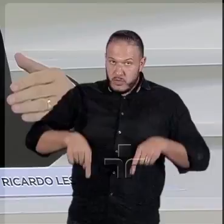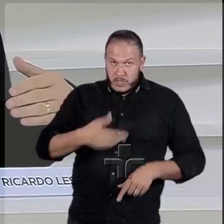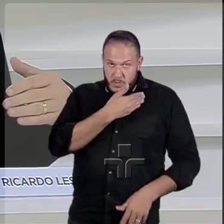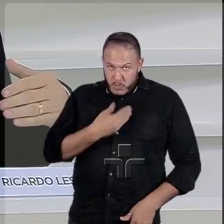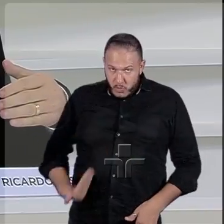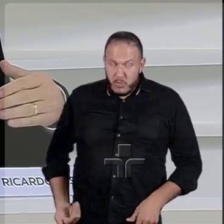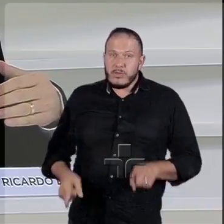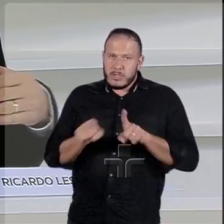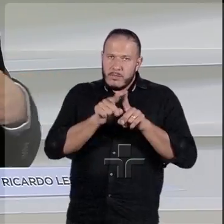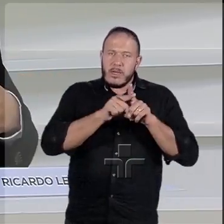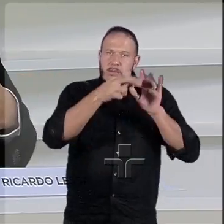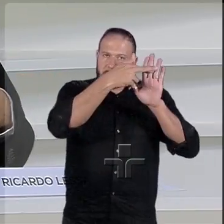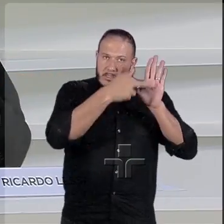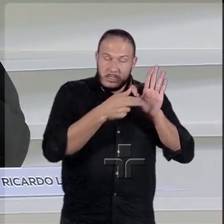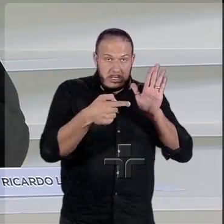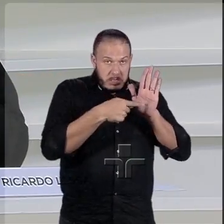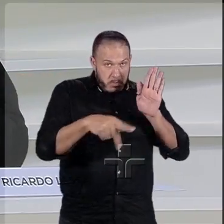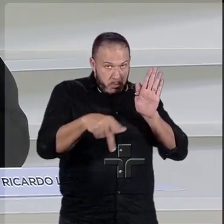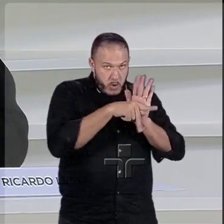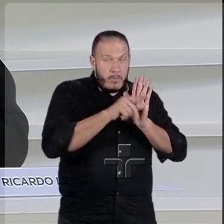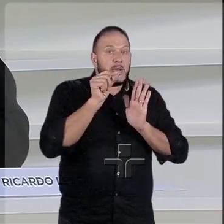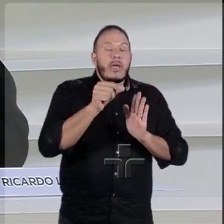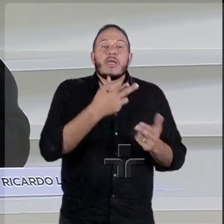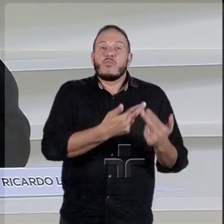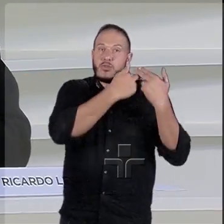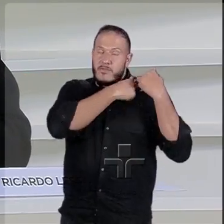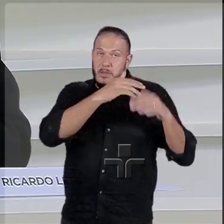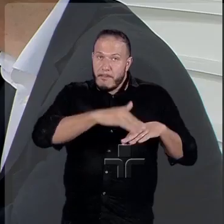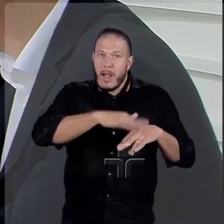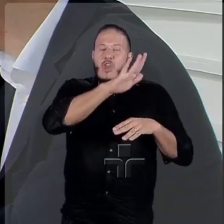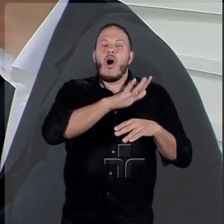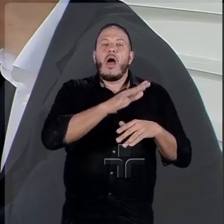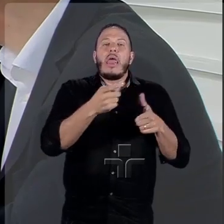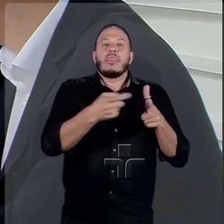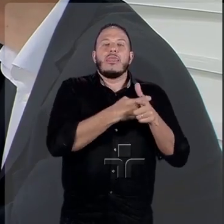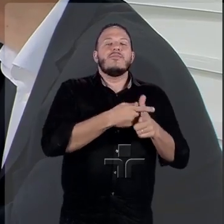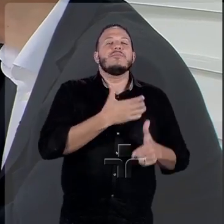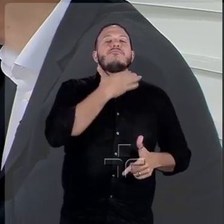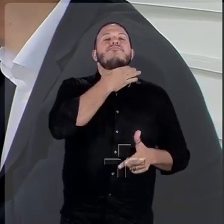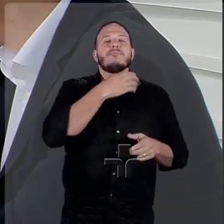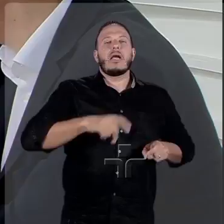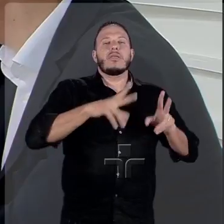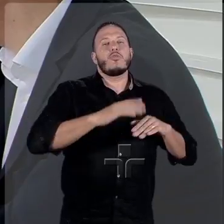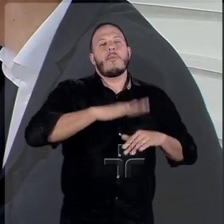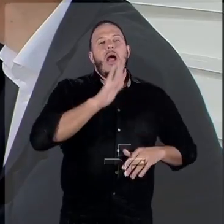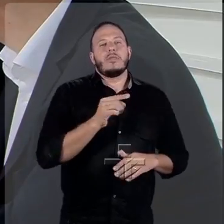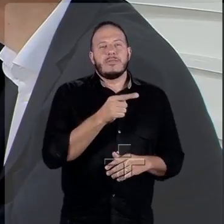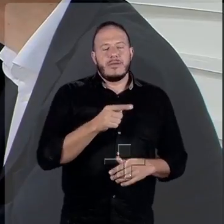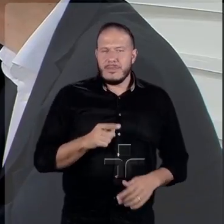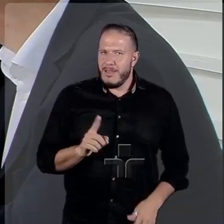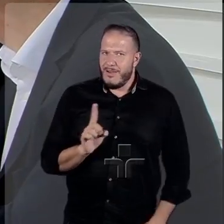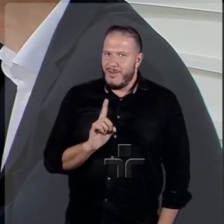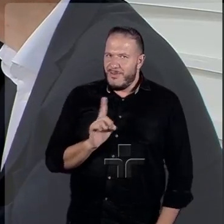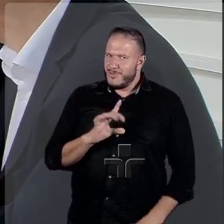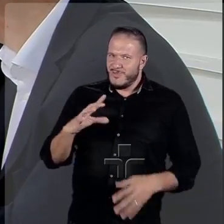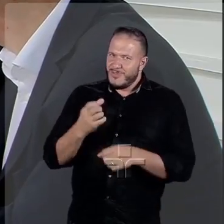regime próprio, né, é responsável pela maior parte do rombo, certo? Não. Total, não.